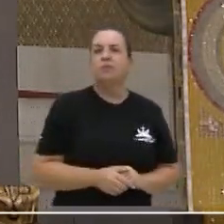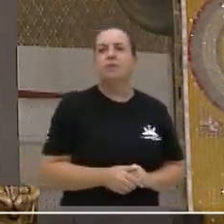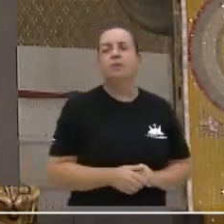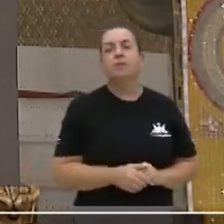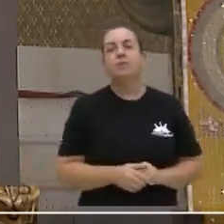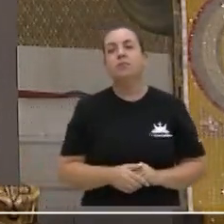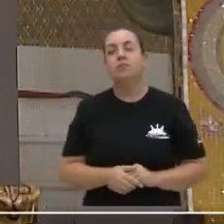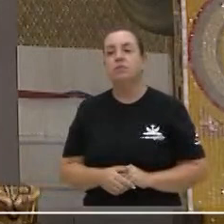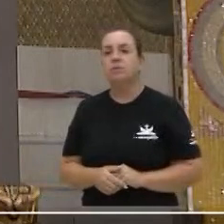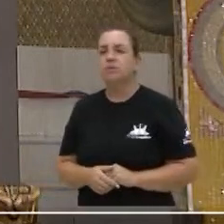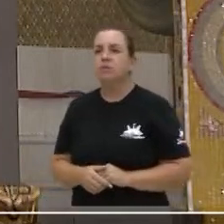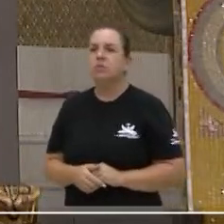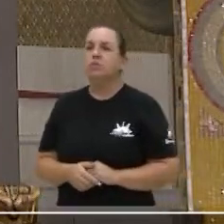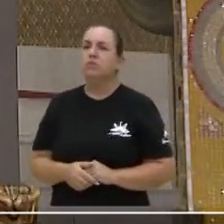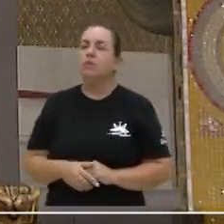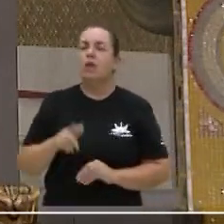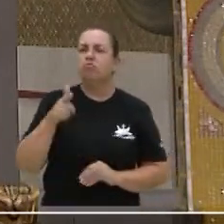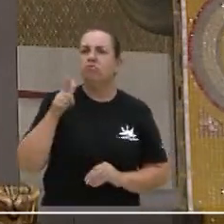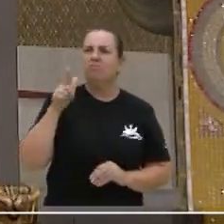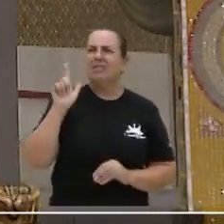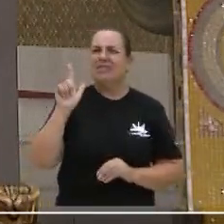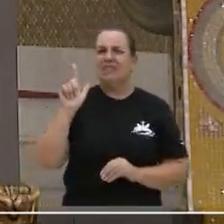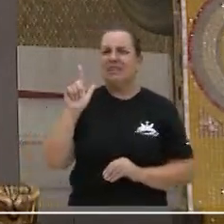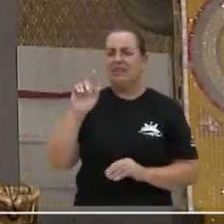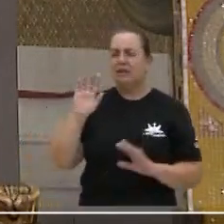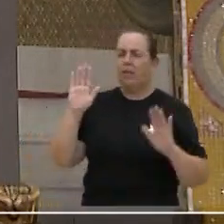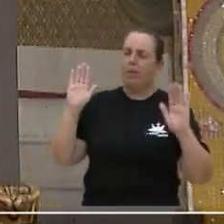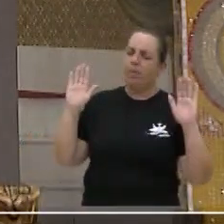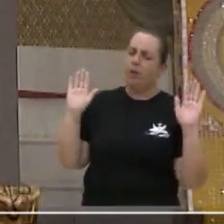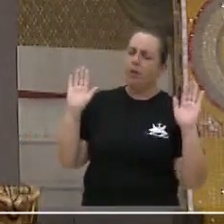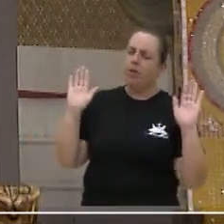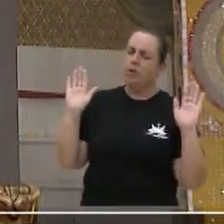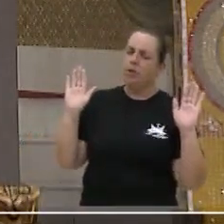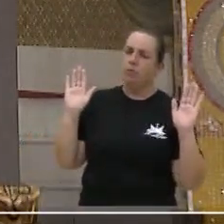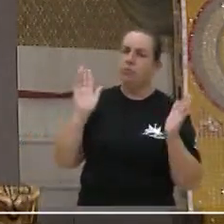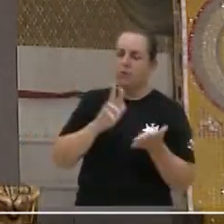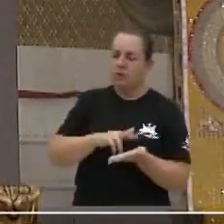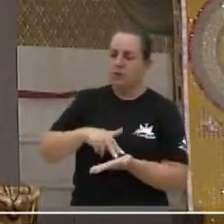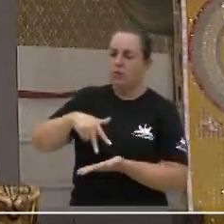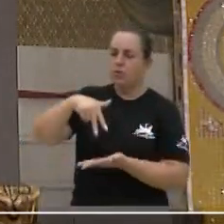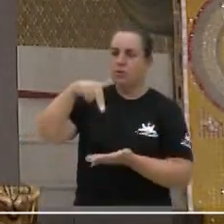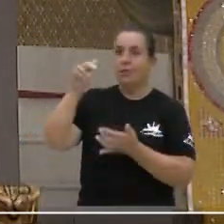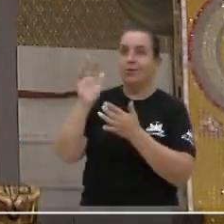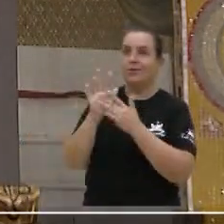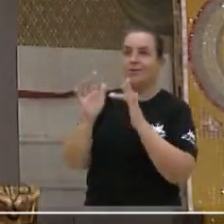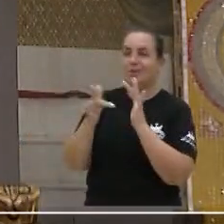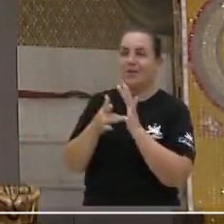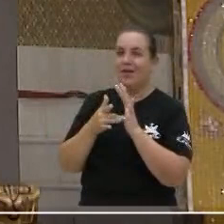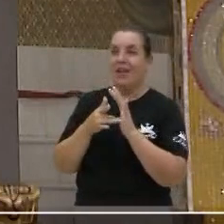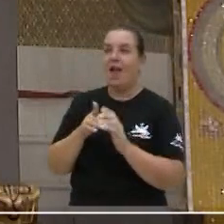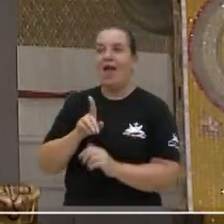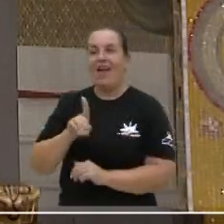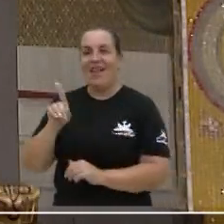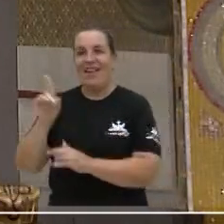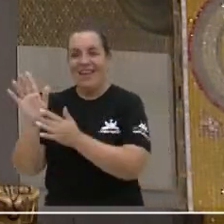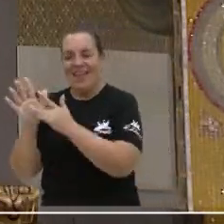Antes da morte e ressurreição de Jesus,